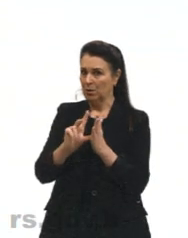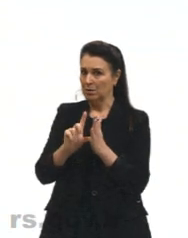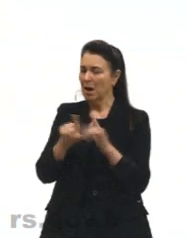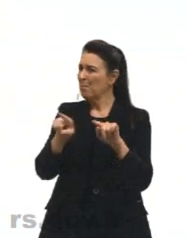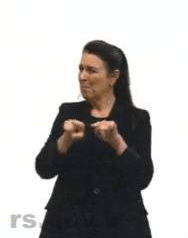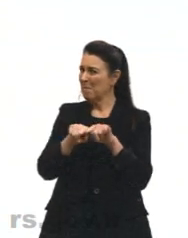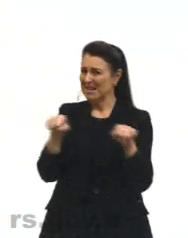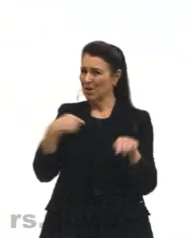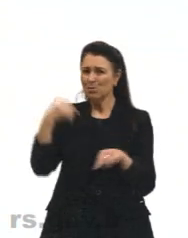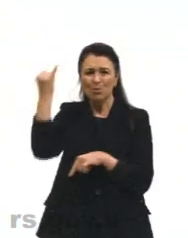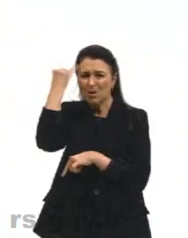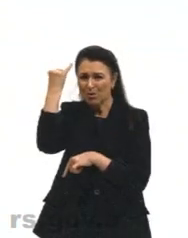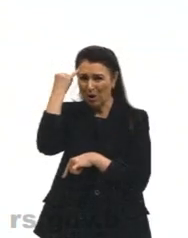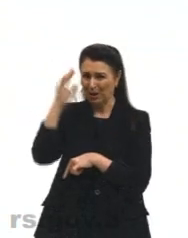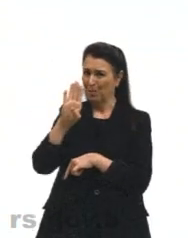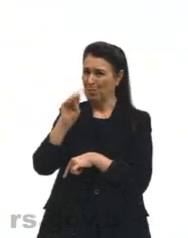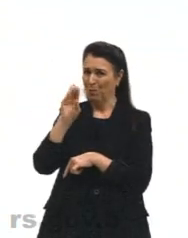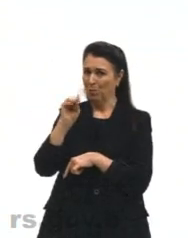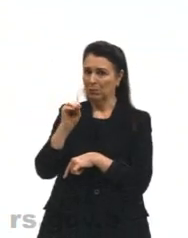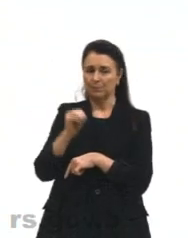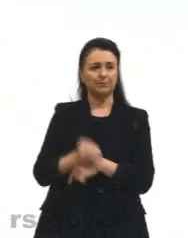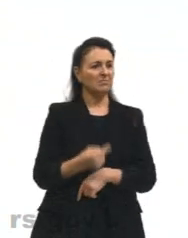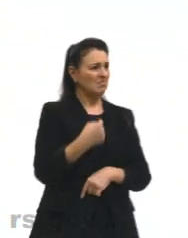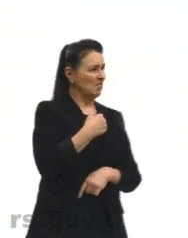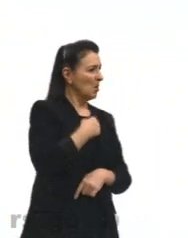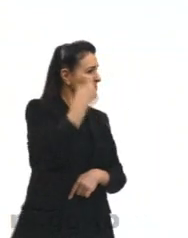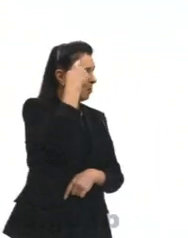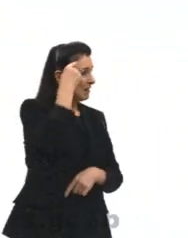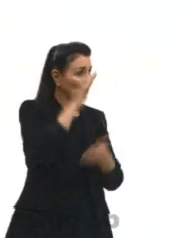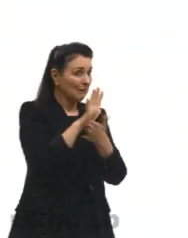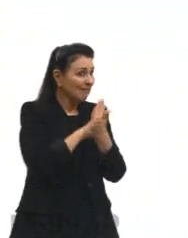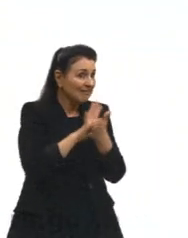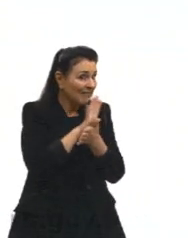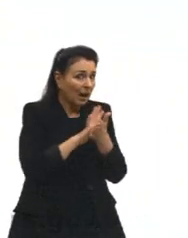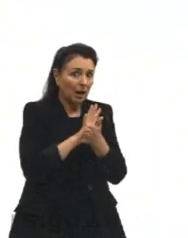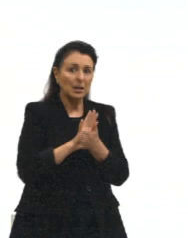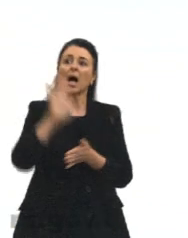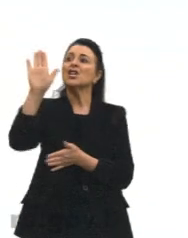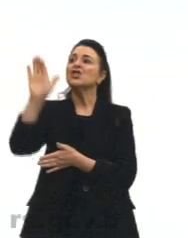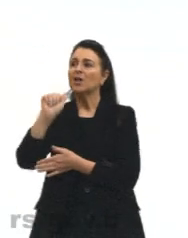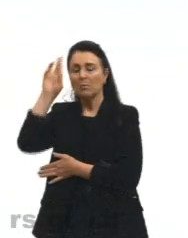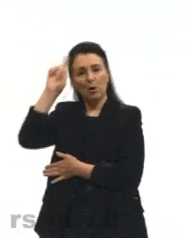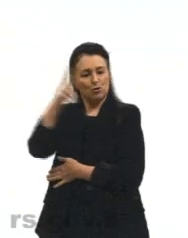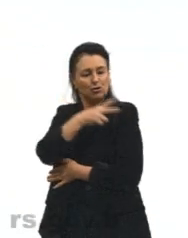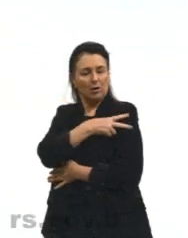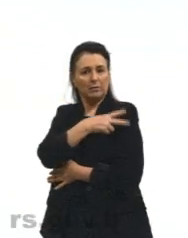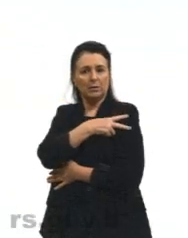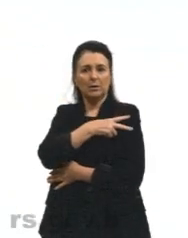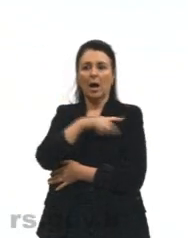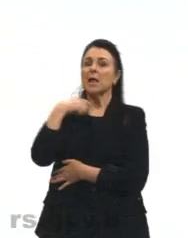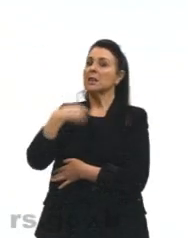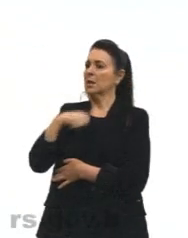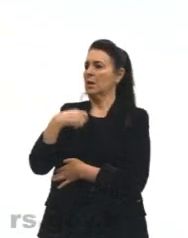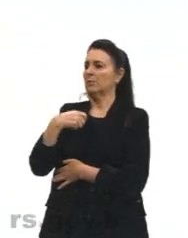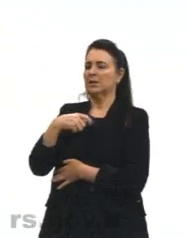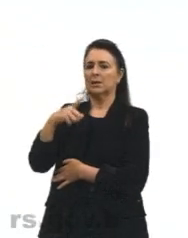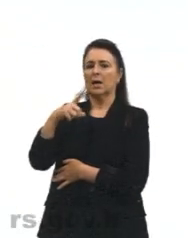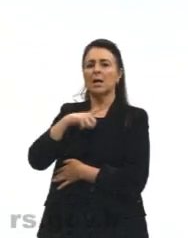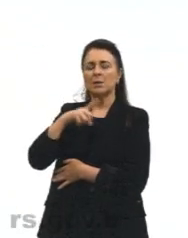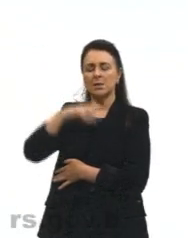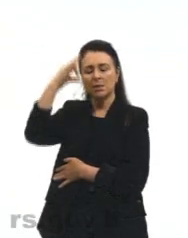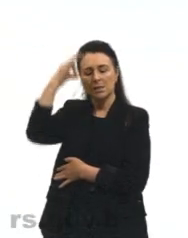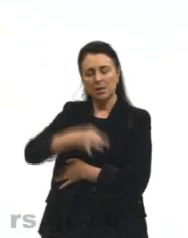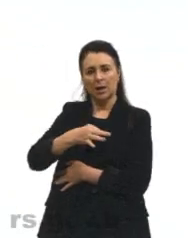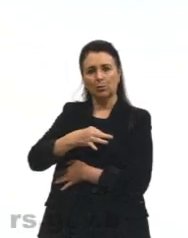como você está pensando Eu estou pensando nada Cavaleiro Chame o gerente não será preciso tenho